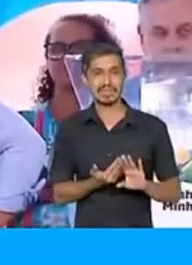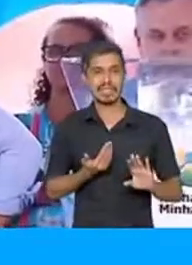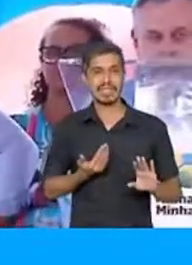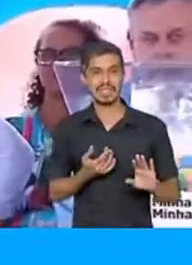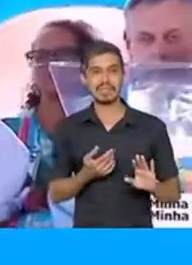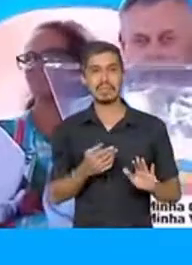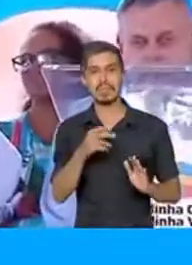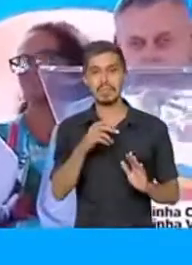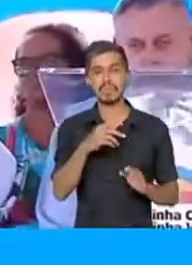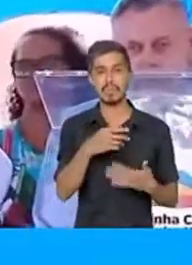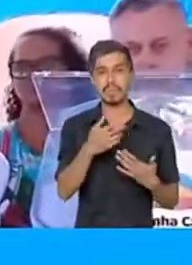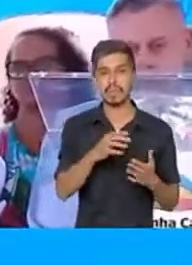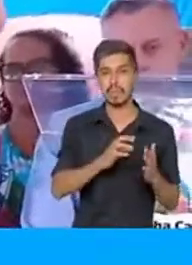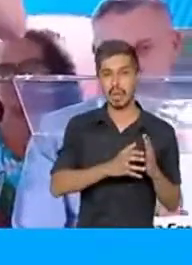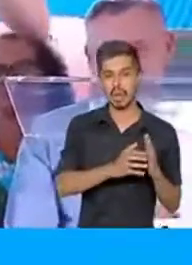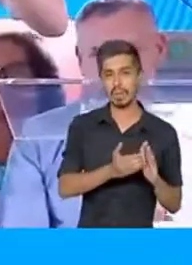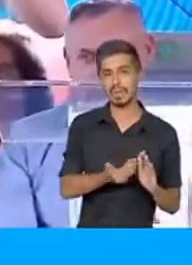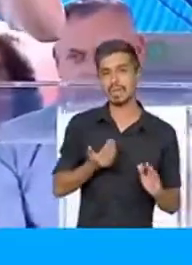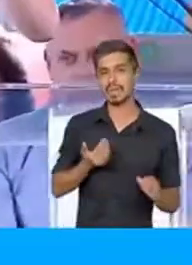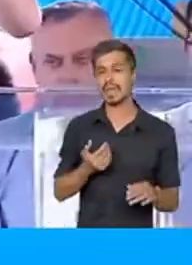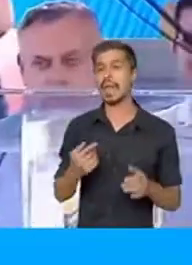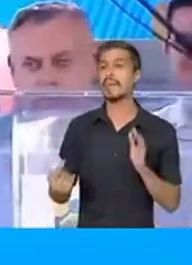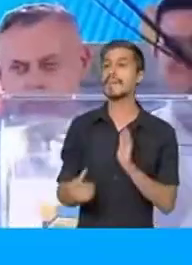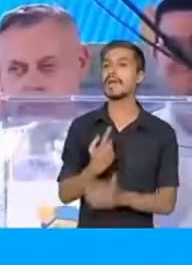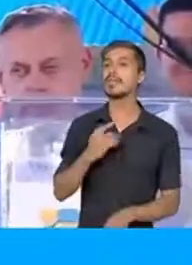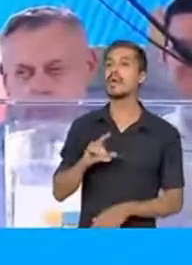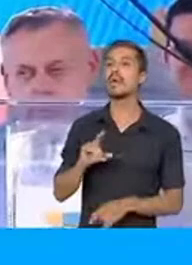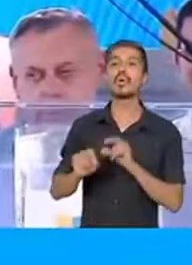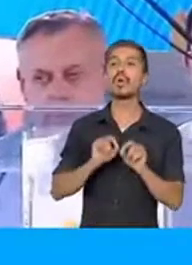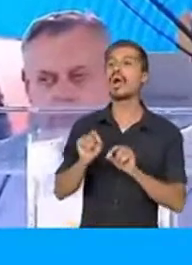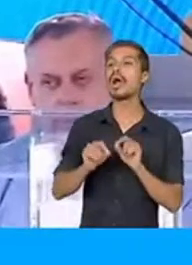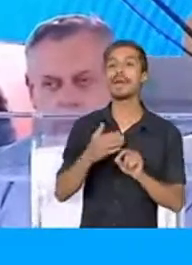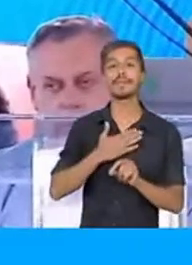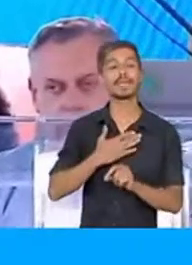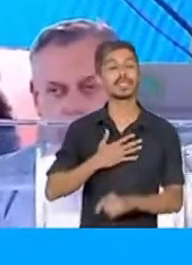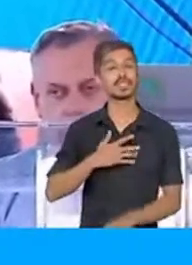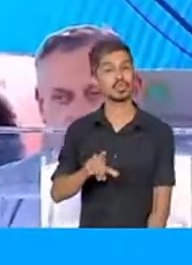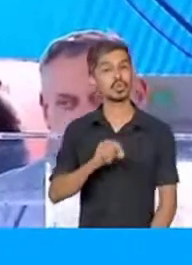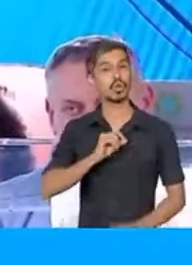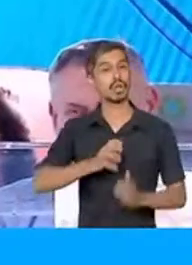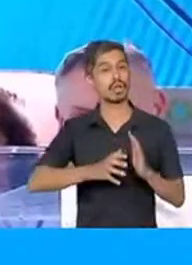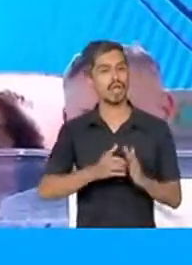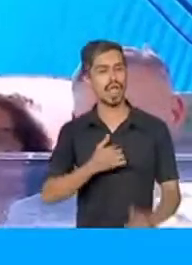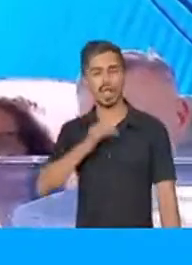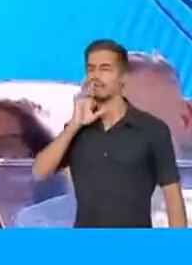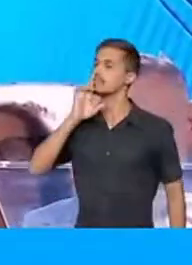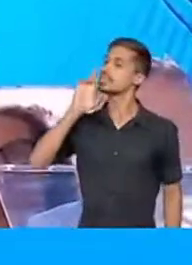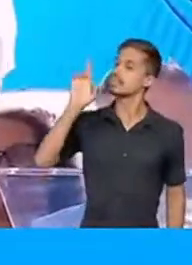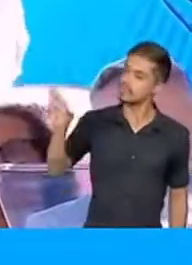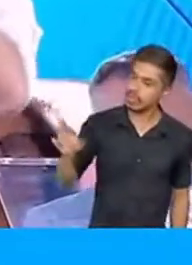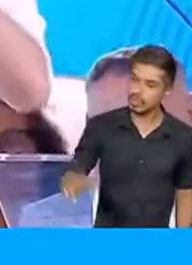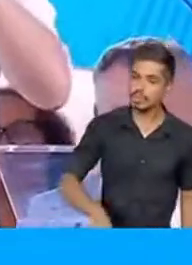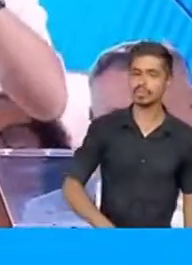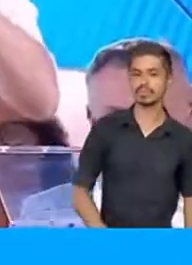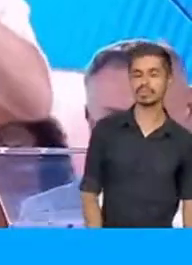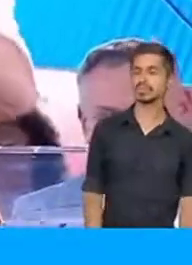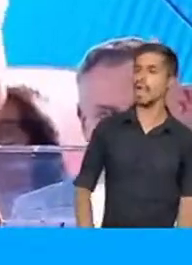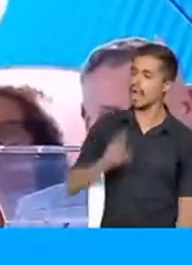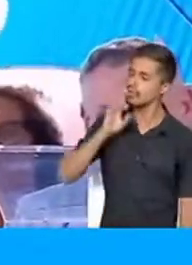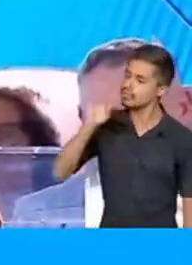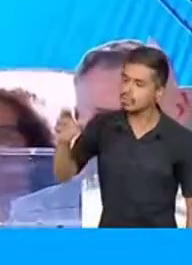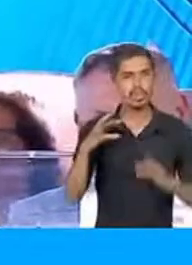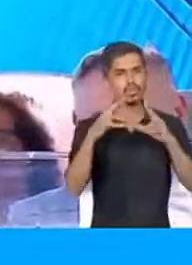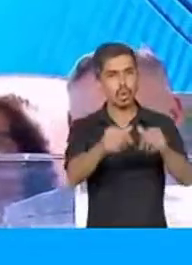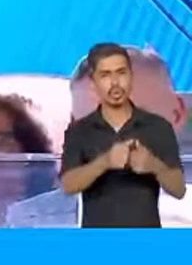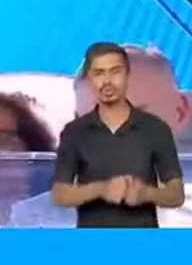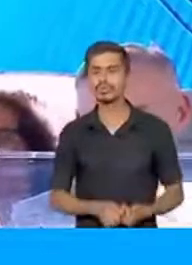perguntam, presidente, qual a minha escolha partidária? Eu lhe respondo em primeira mão para o senhor e para todos que estão ouvindo.